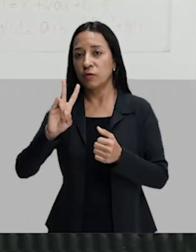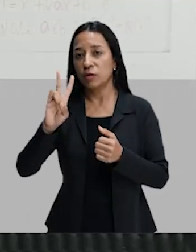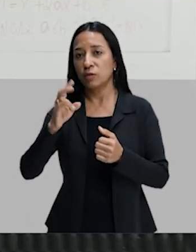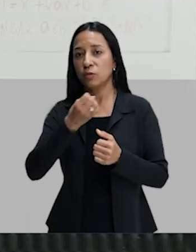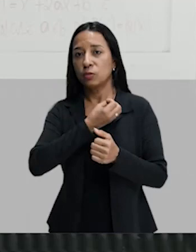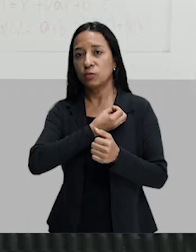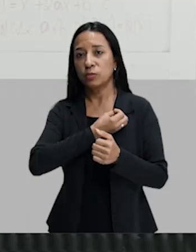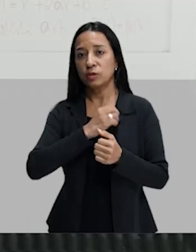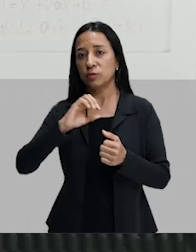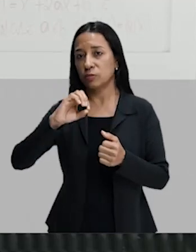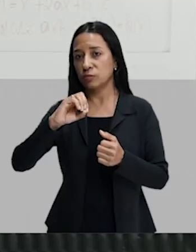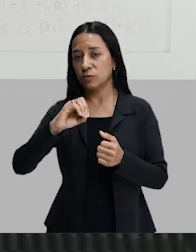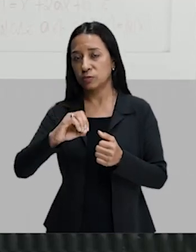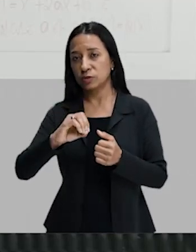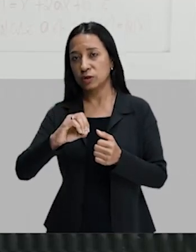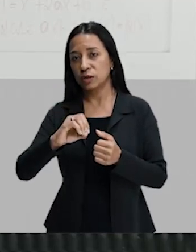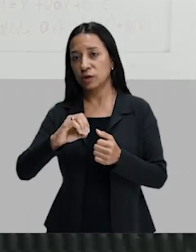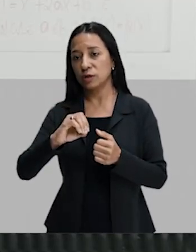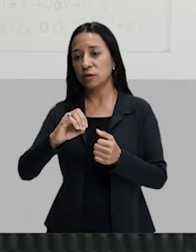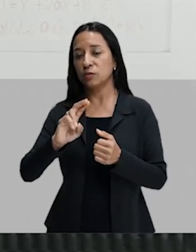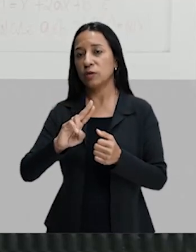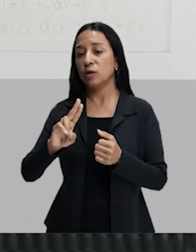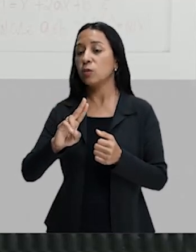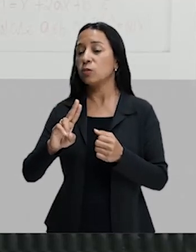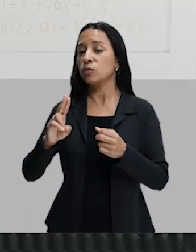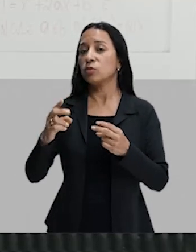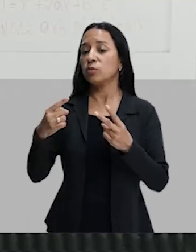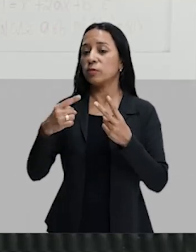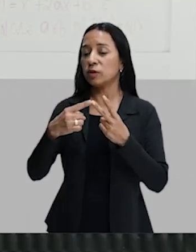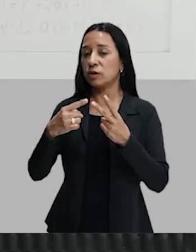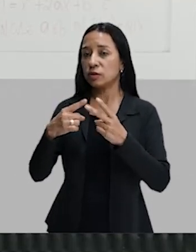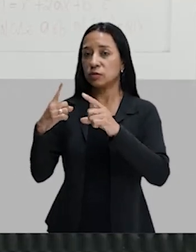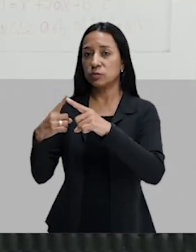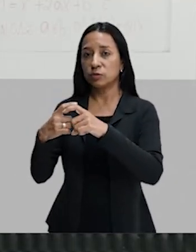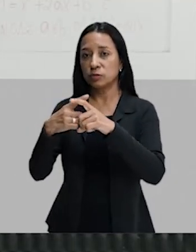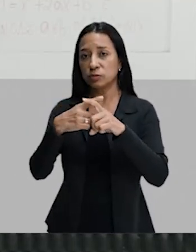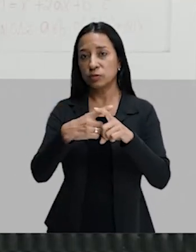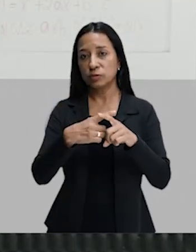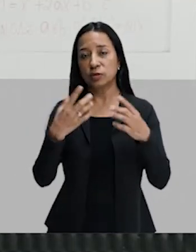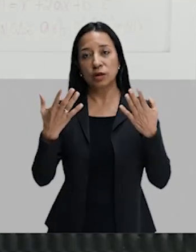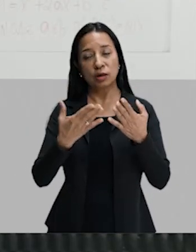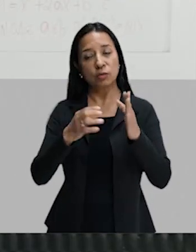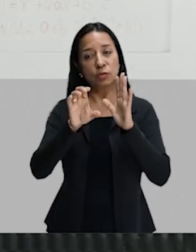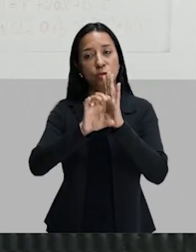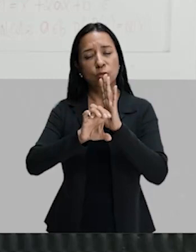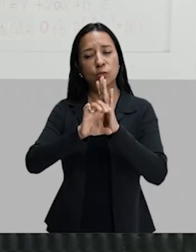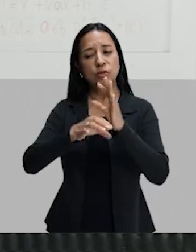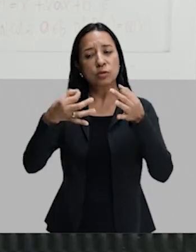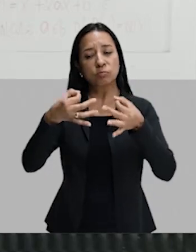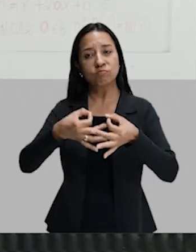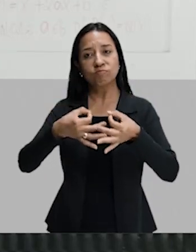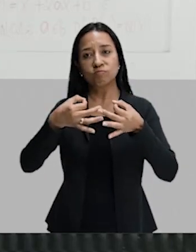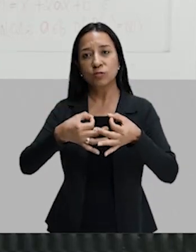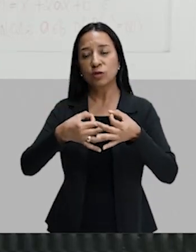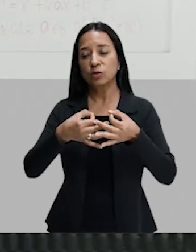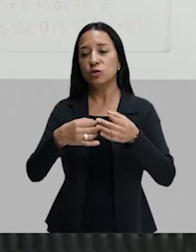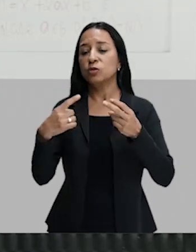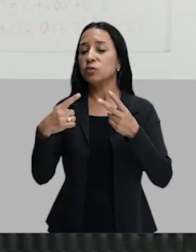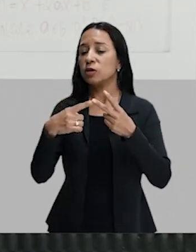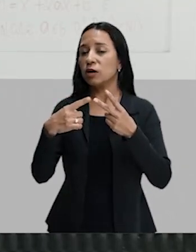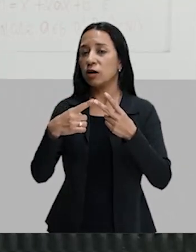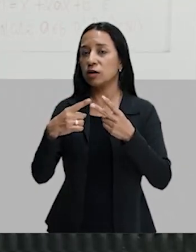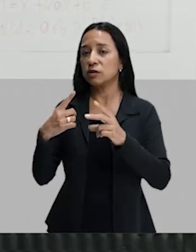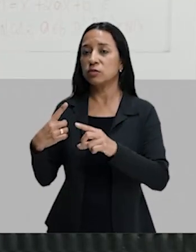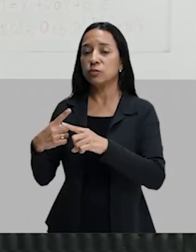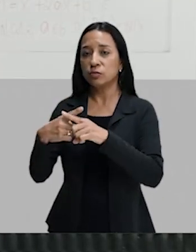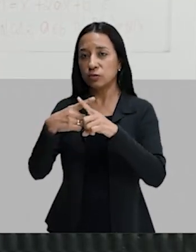de raiz do polinômio. Tá? Então vamos conceituar, dar o conceito certinho do que é uma raiz de um polinômio.